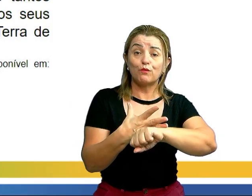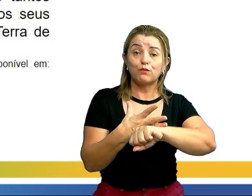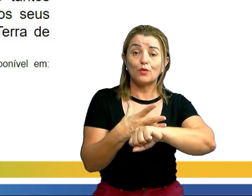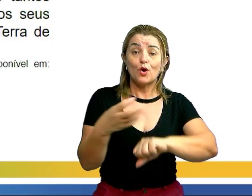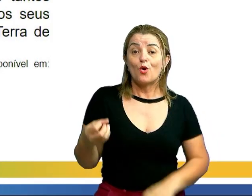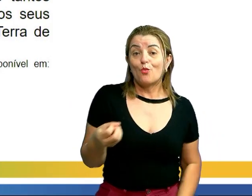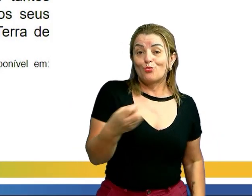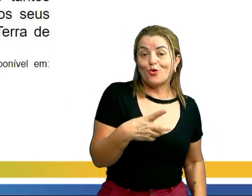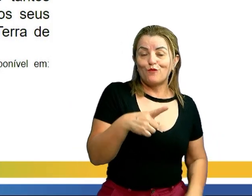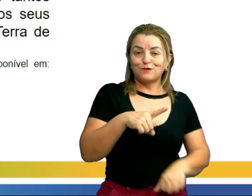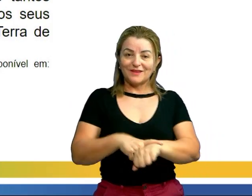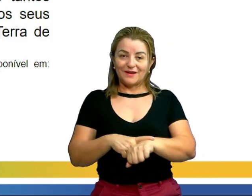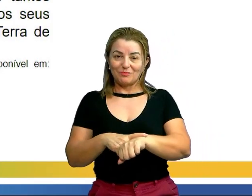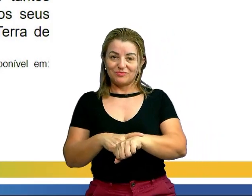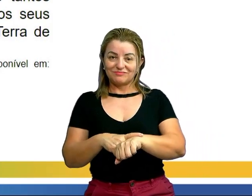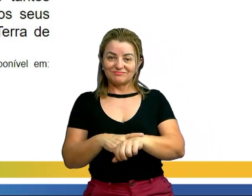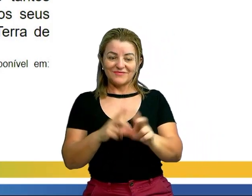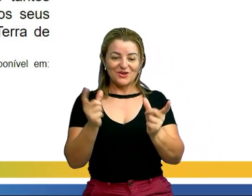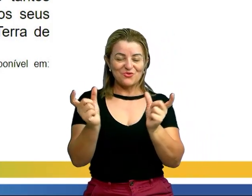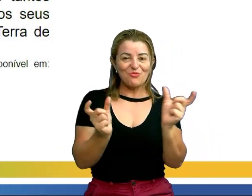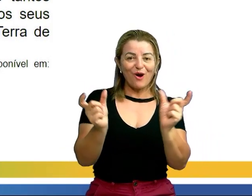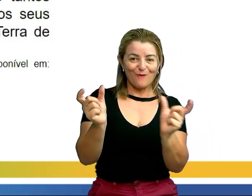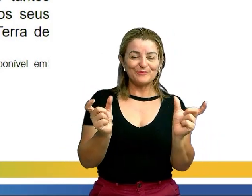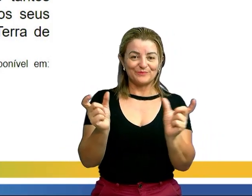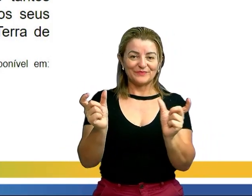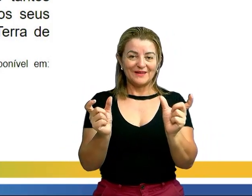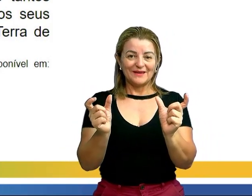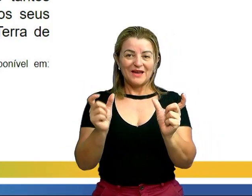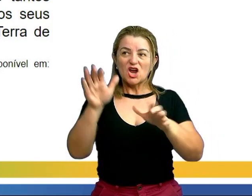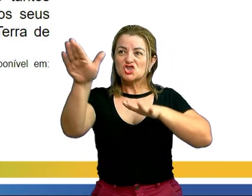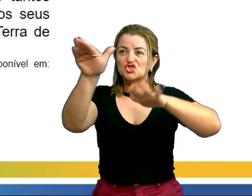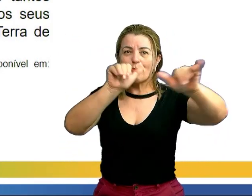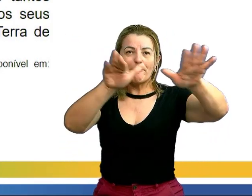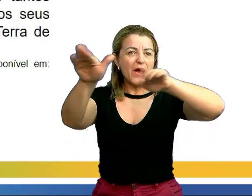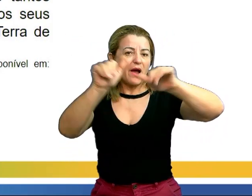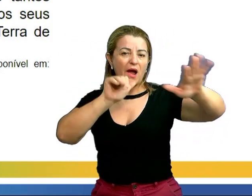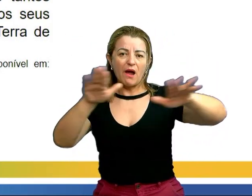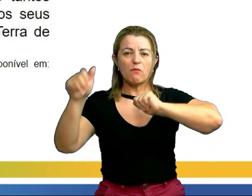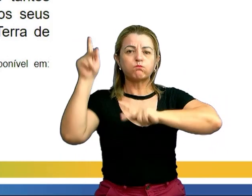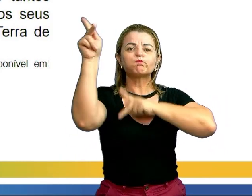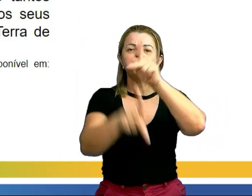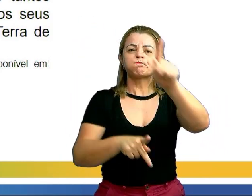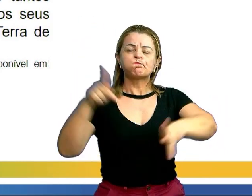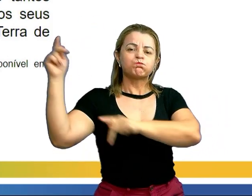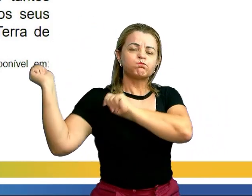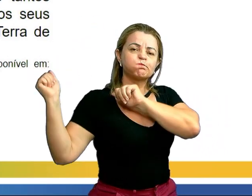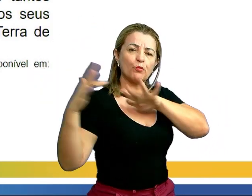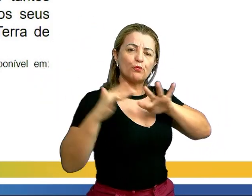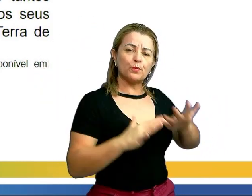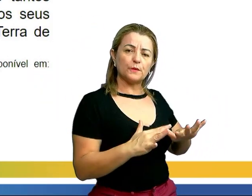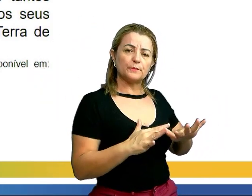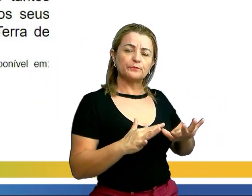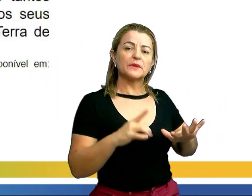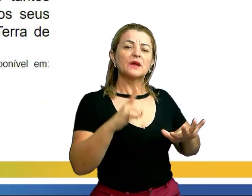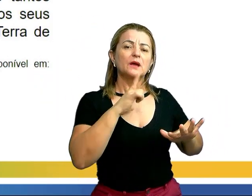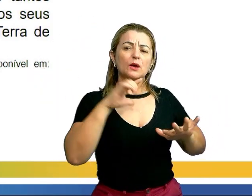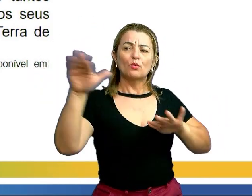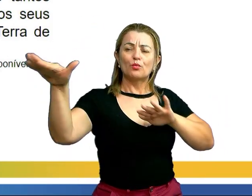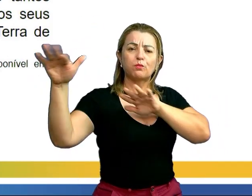a grande convocação que conclamava o povo para a gigantesca tarefa. Começava a chegar